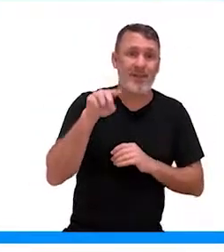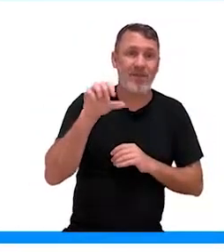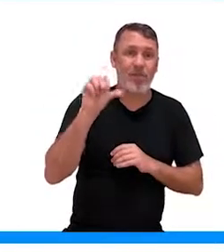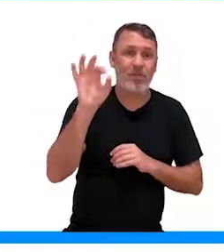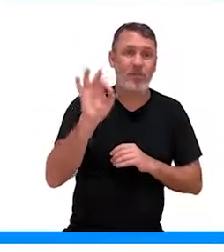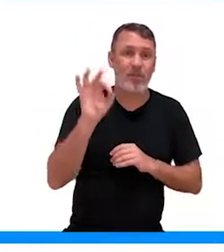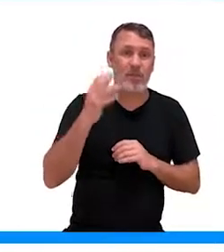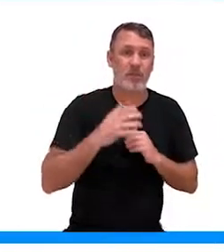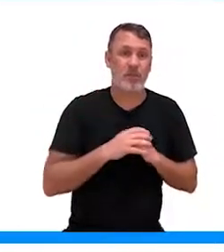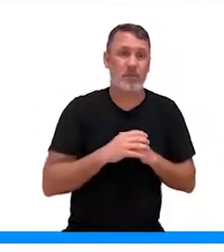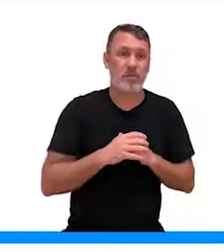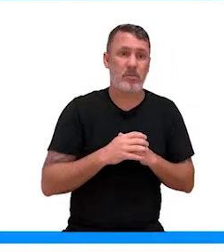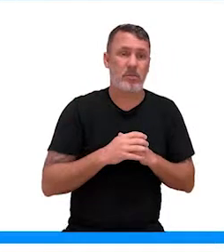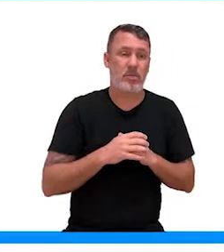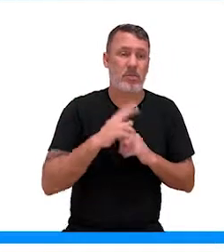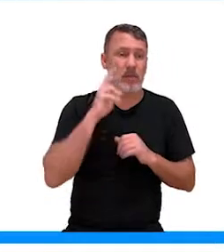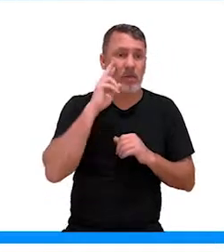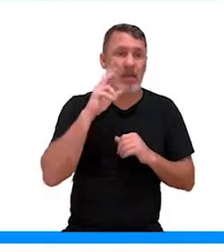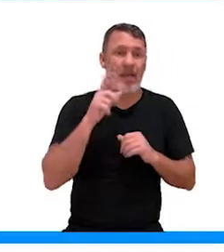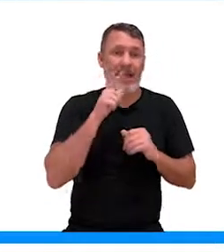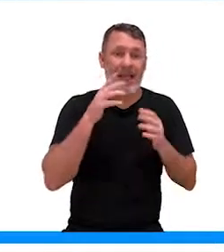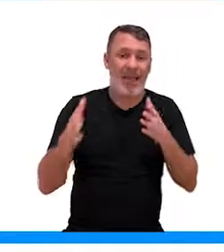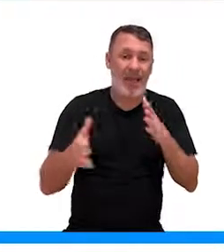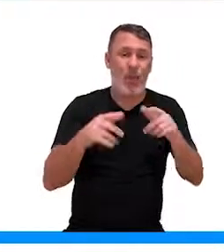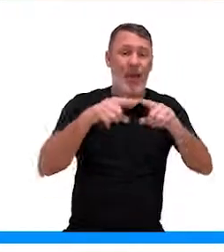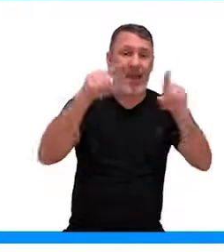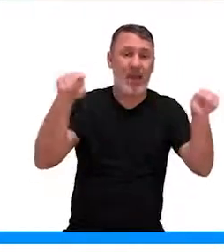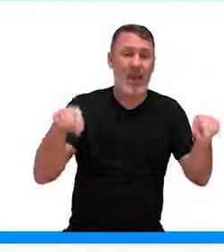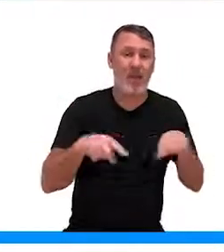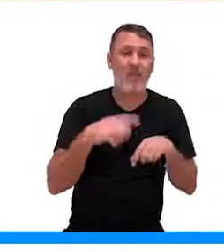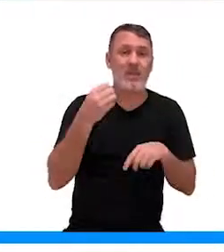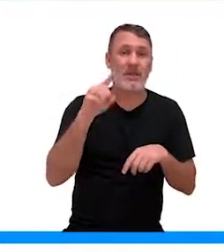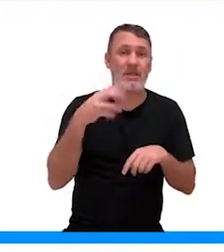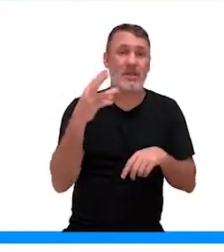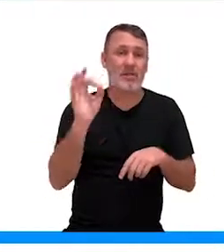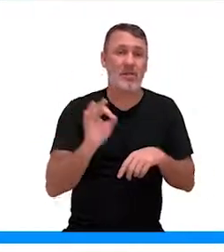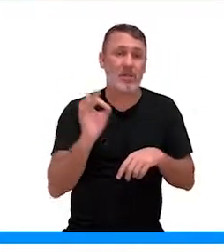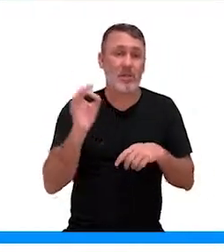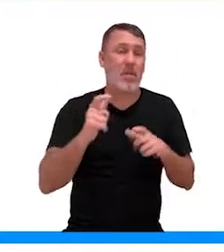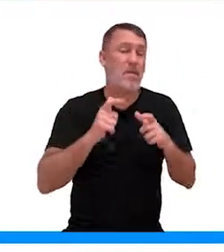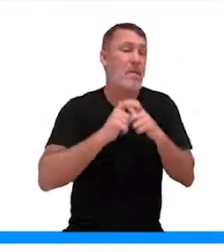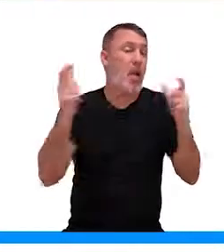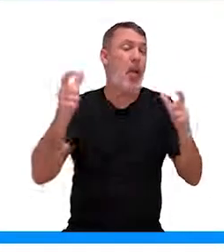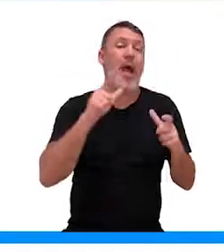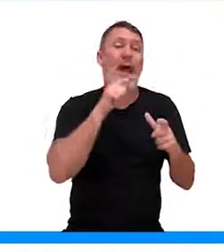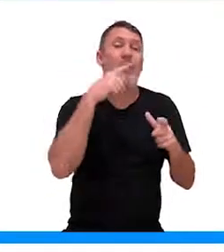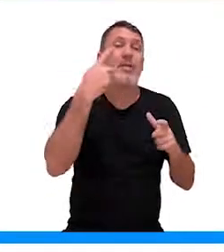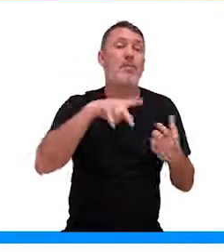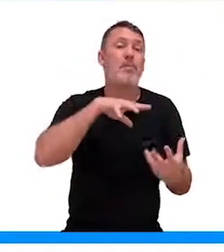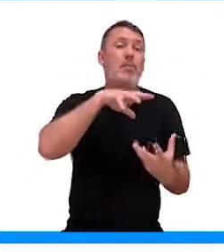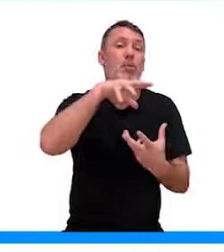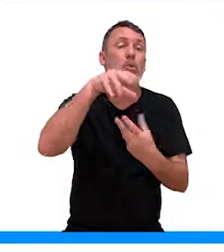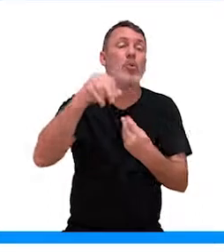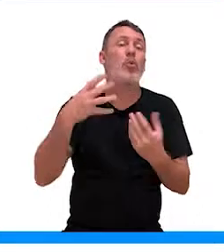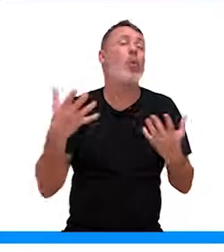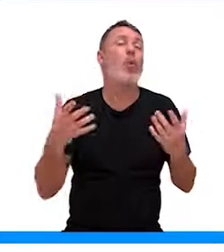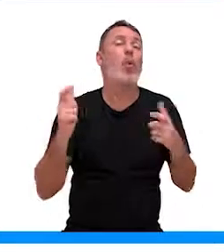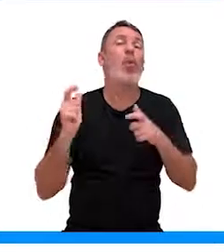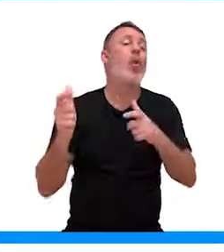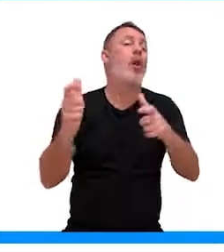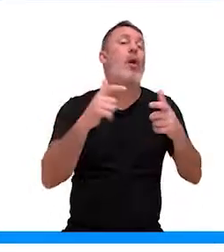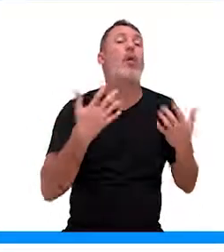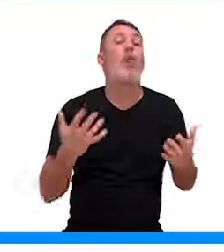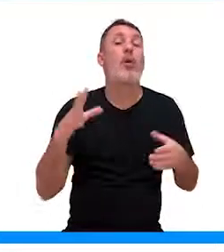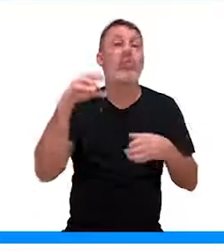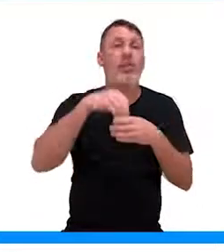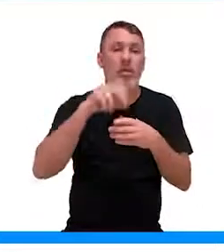0,9%. Rios e lagos, 0,3%. A maior parte da água do nosso planeta está